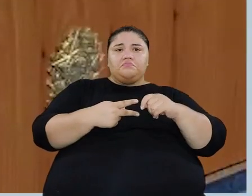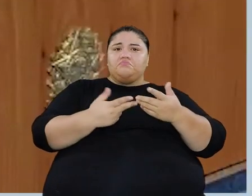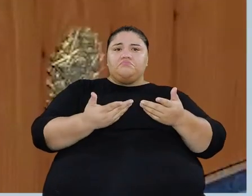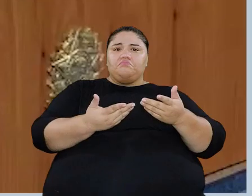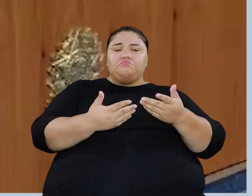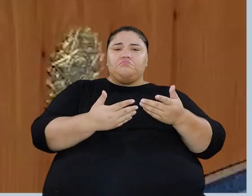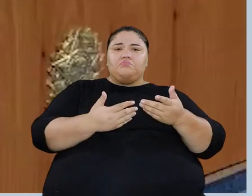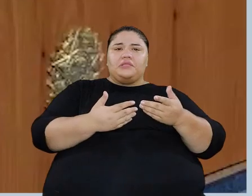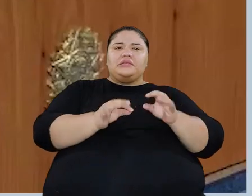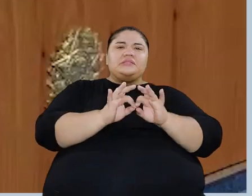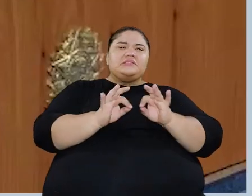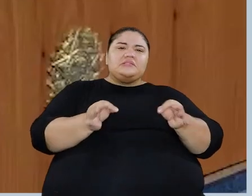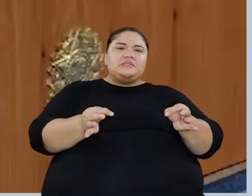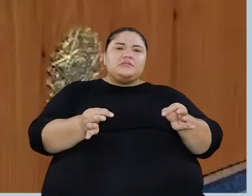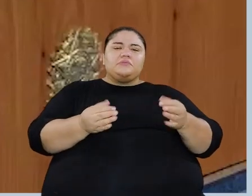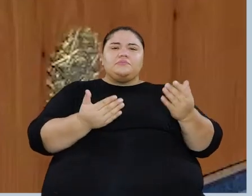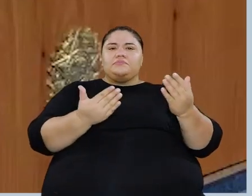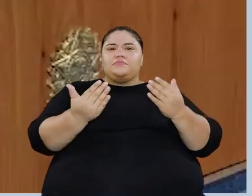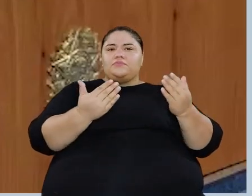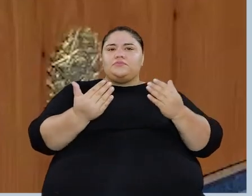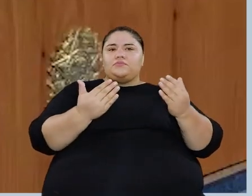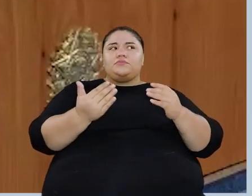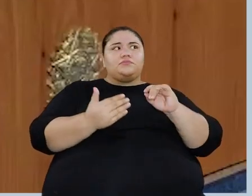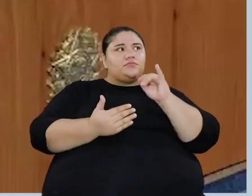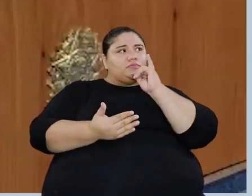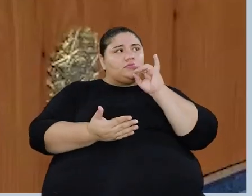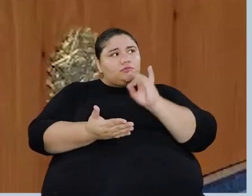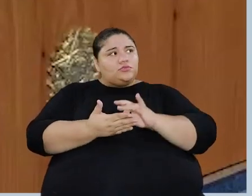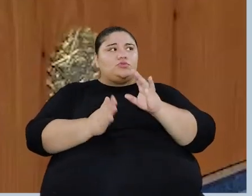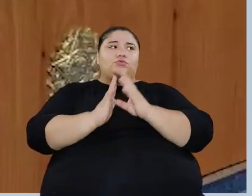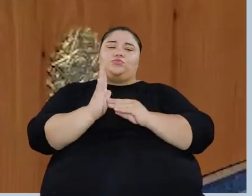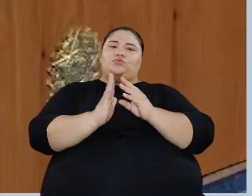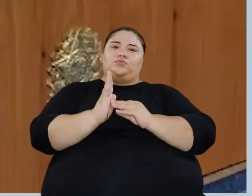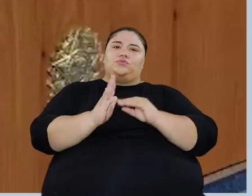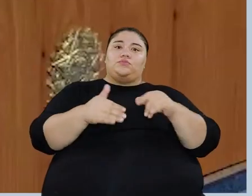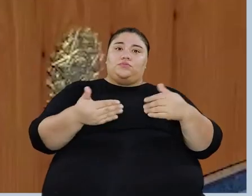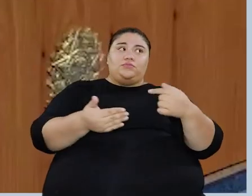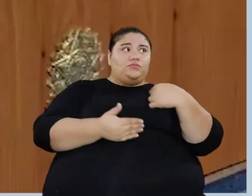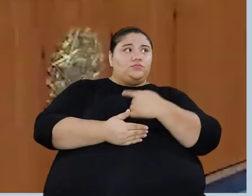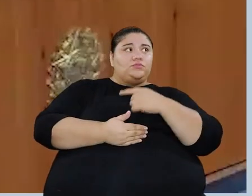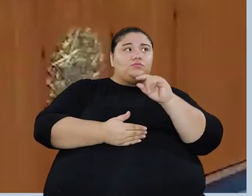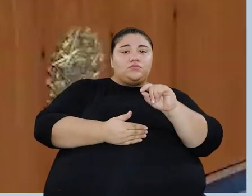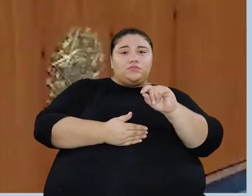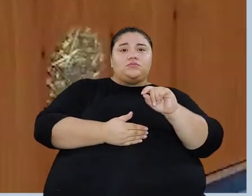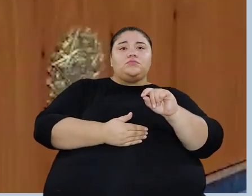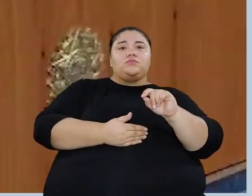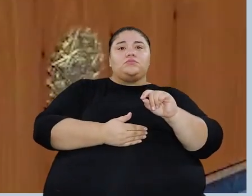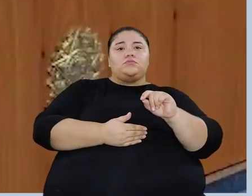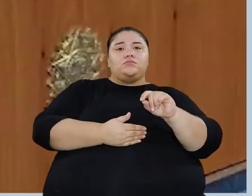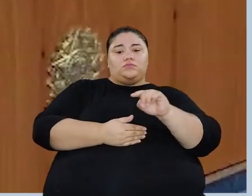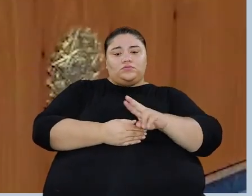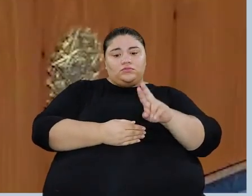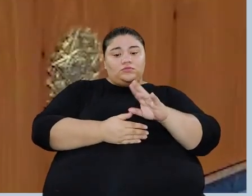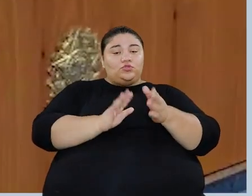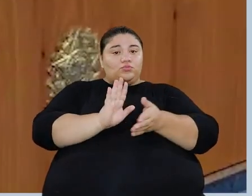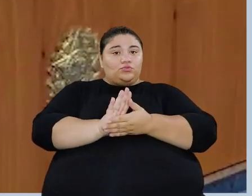que é marginal comparativamente com a eficiência do modelo. Então, o que mais ou menos está